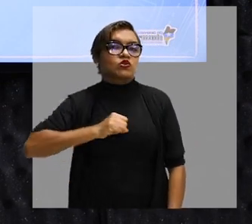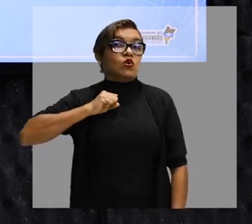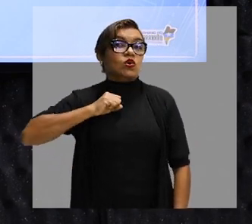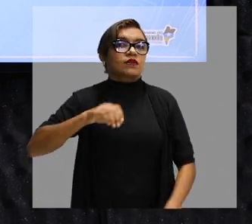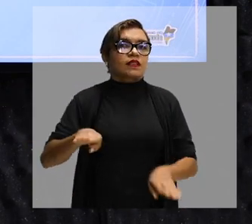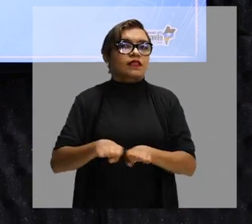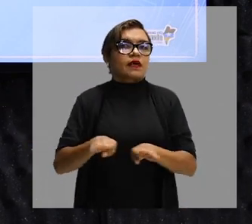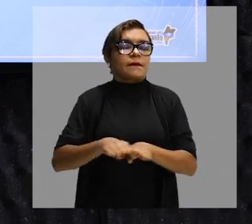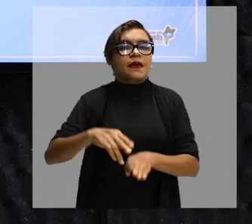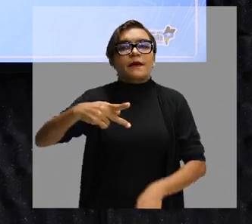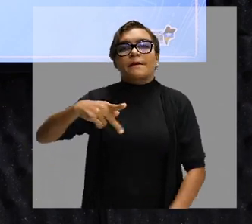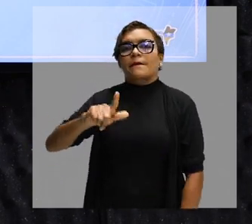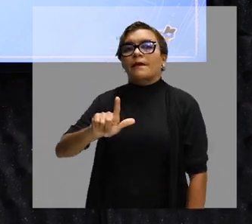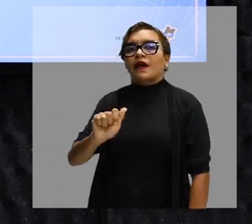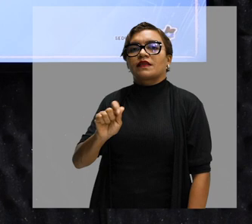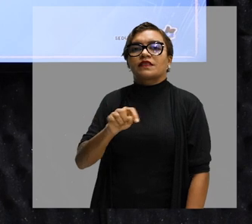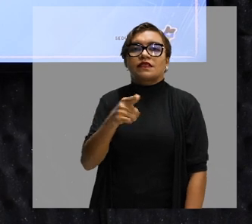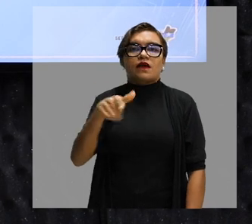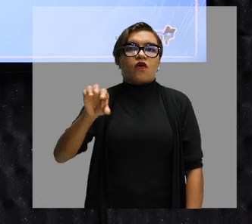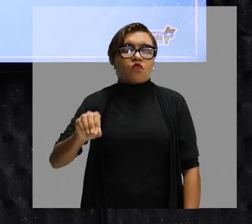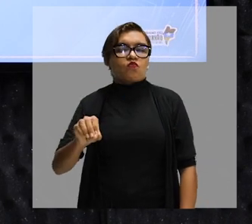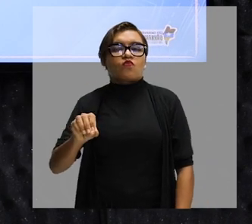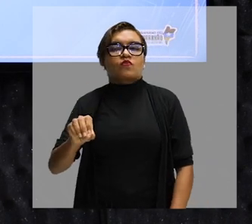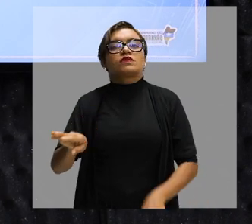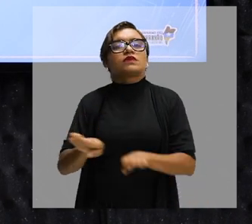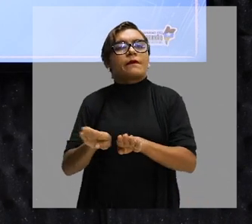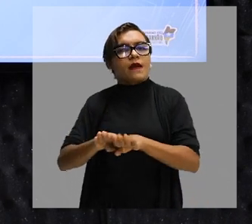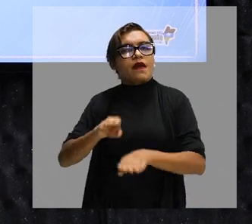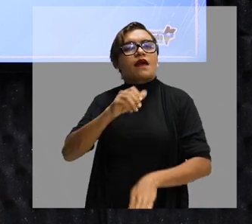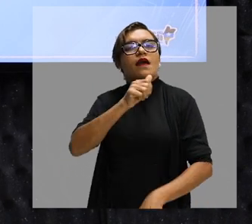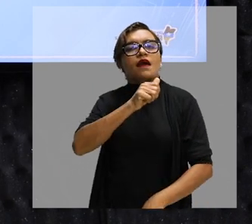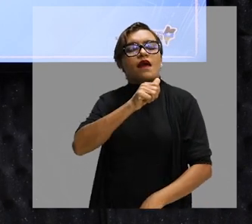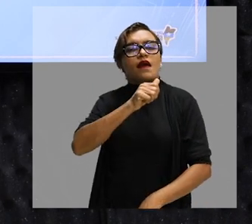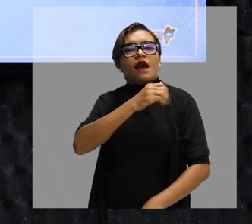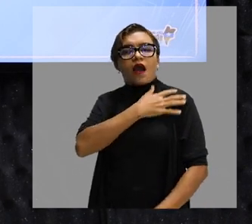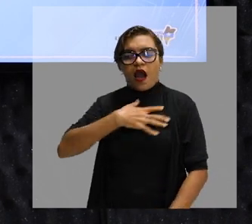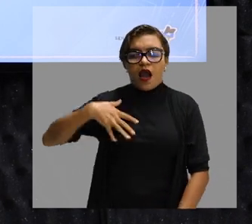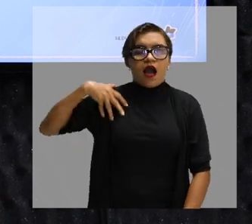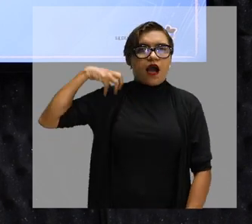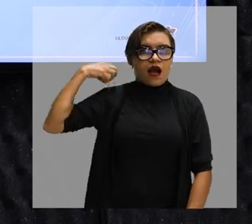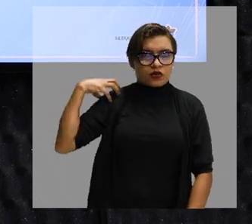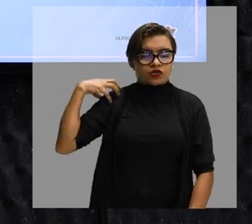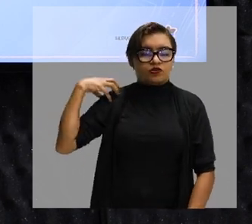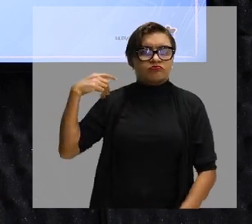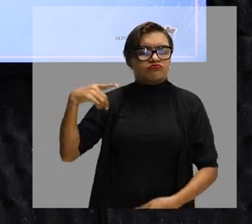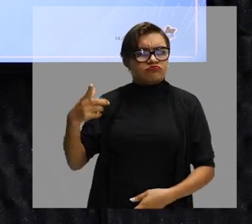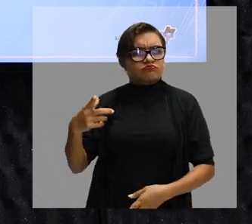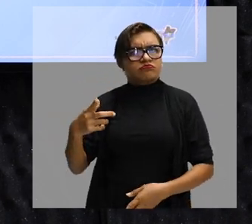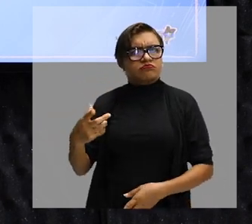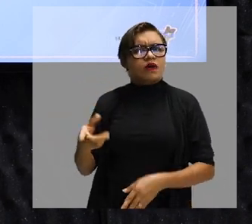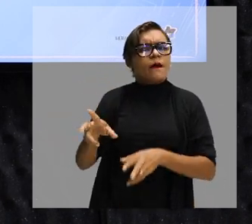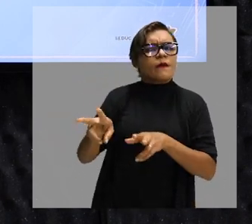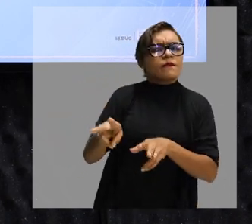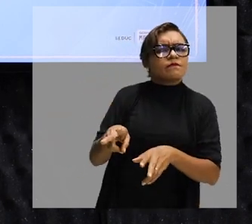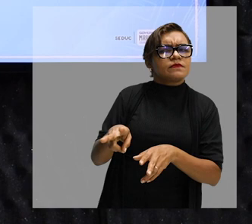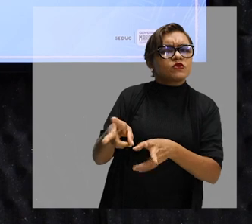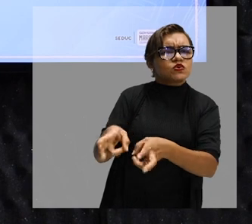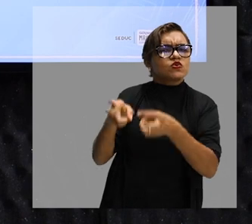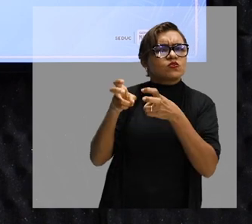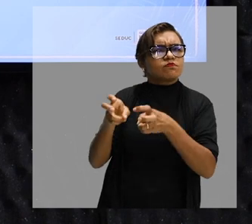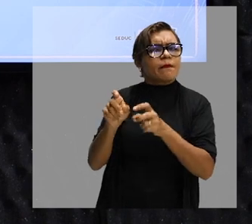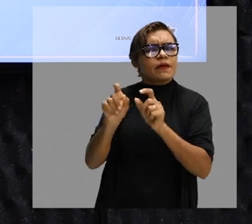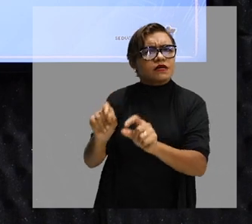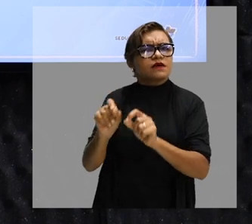e Aristóteles, você vai perceber que política e ética aqui estão juntas. Então, eu tenho que procurar a palavra ética aqui necessariamente.